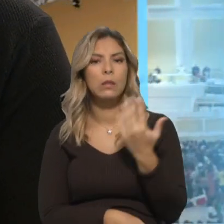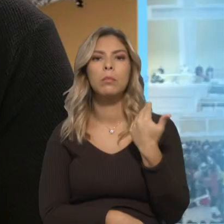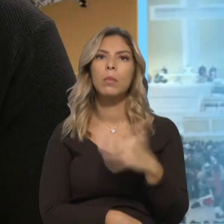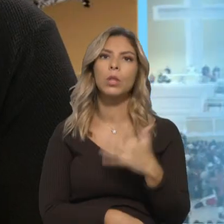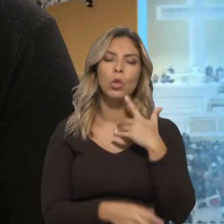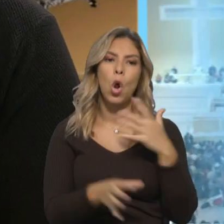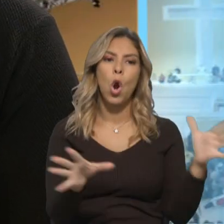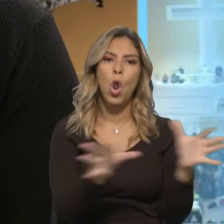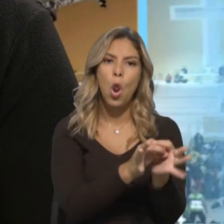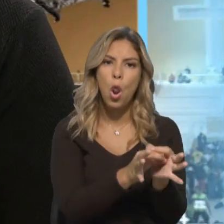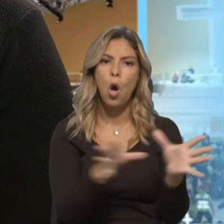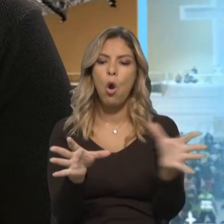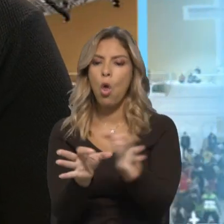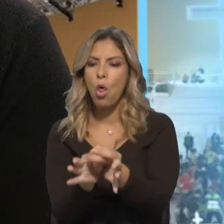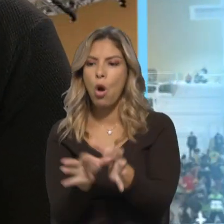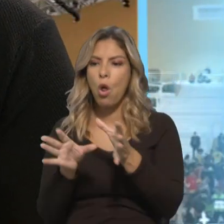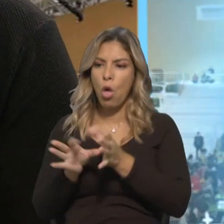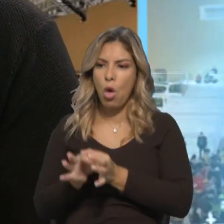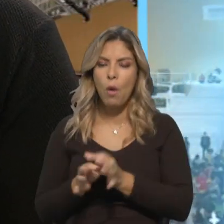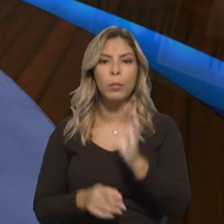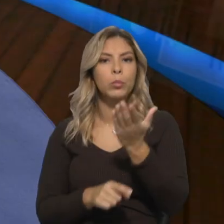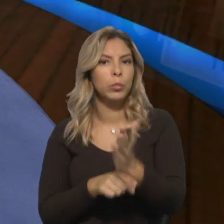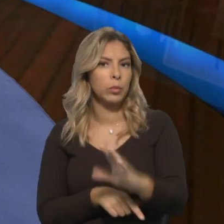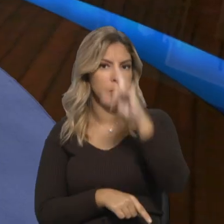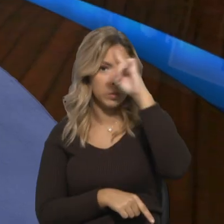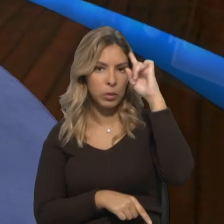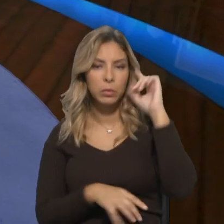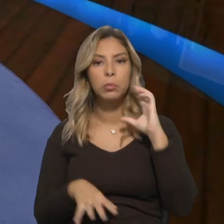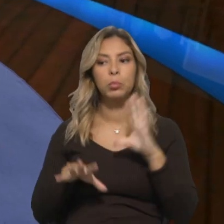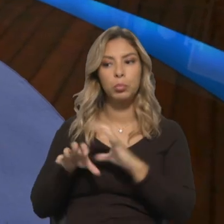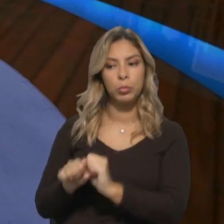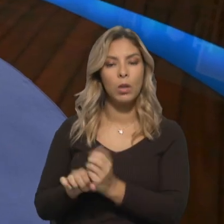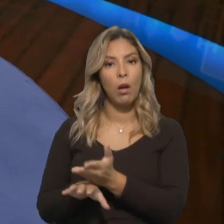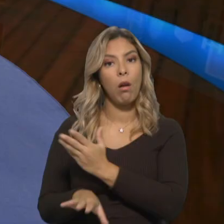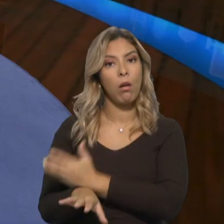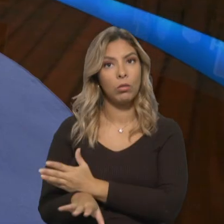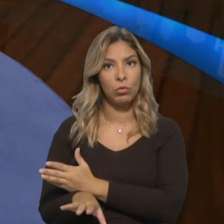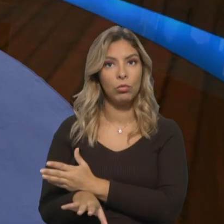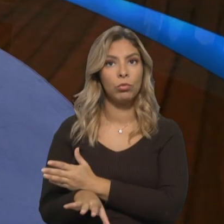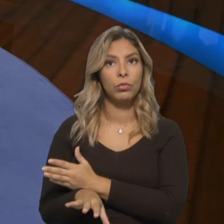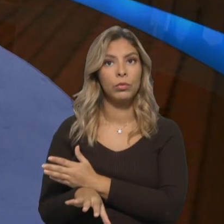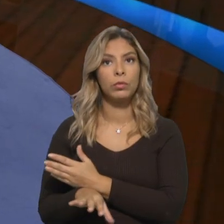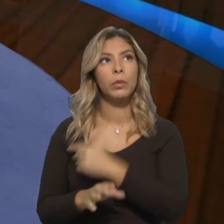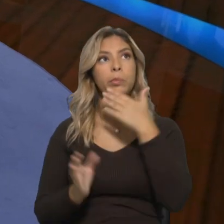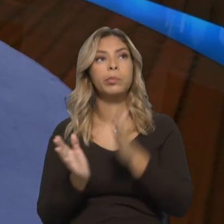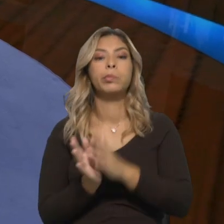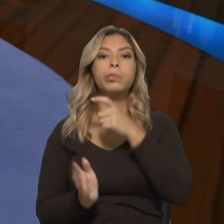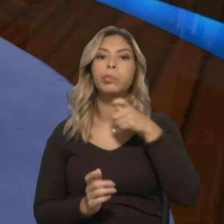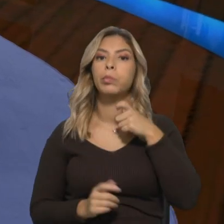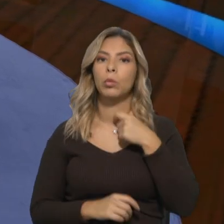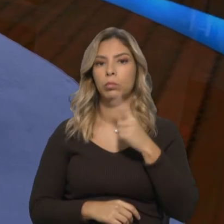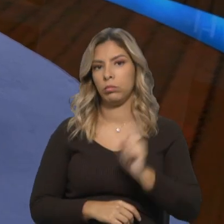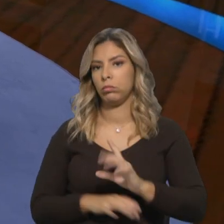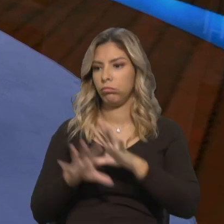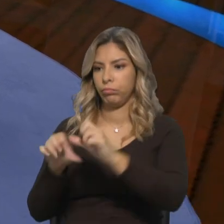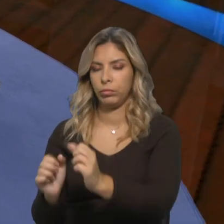que existem. Por exemplo, em Madrid assumimos agora uma paróquia, porque nós originalmente não somos diocesanos, portanto não assumimos paróquias,